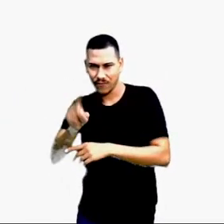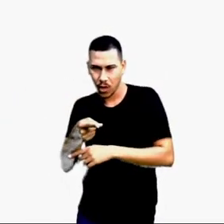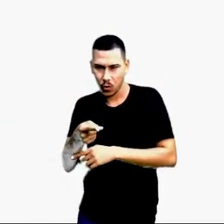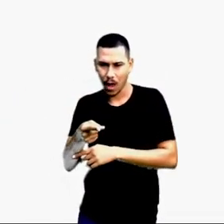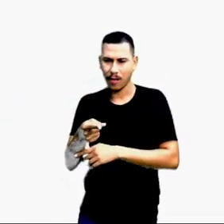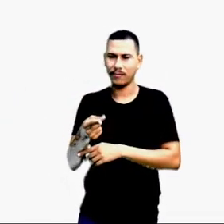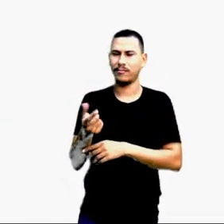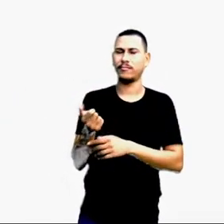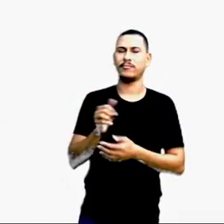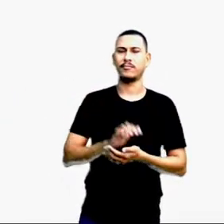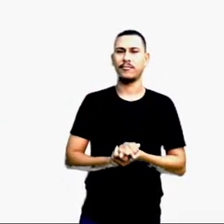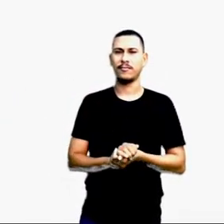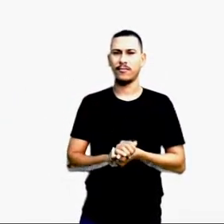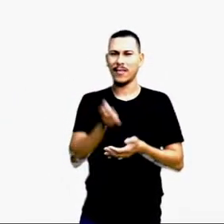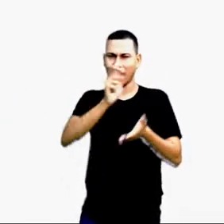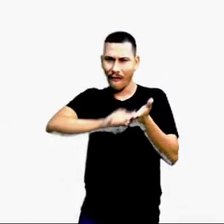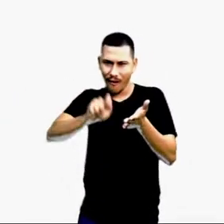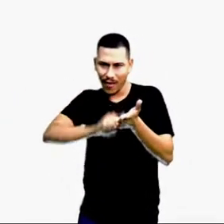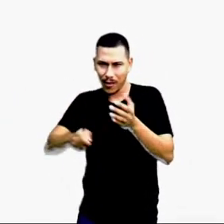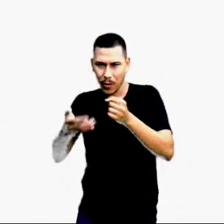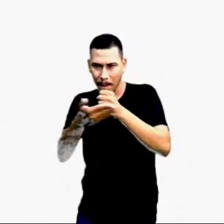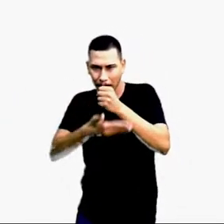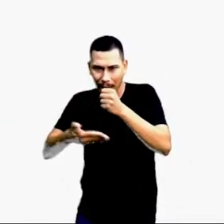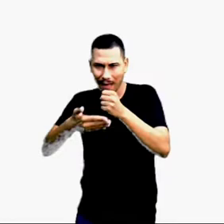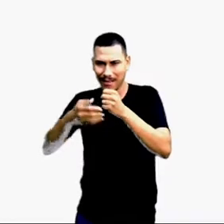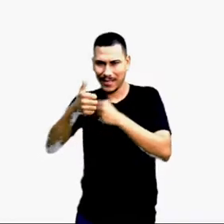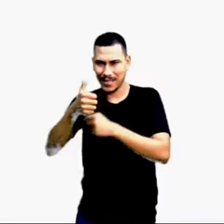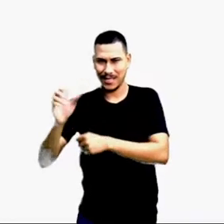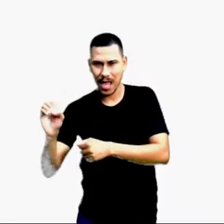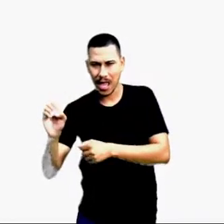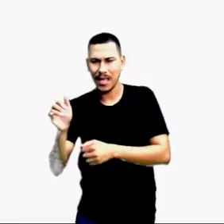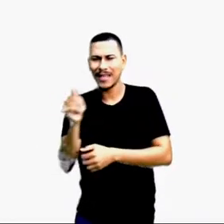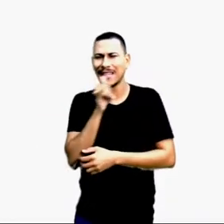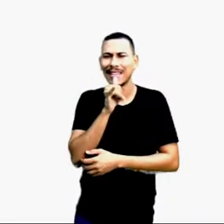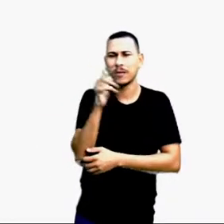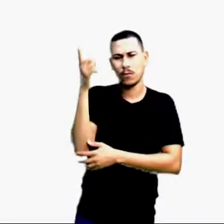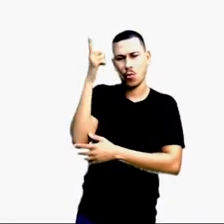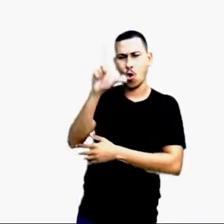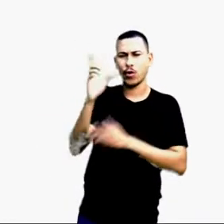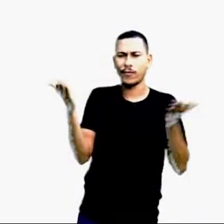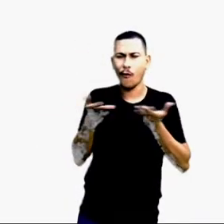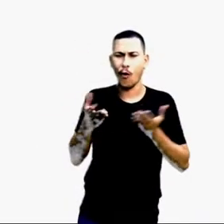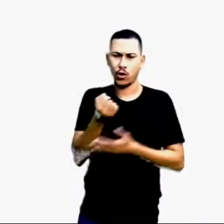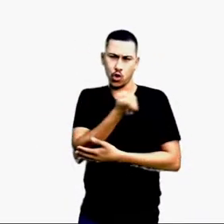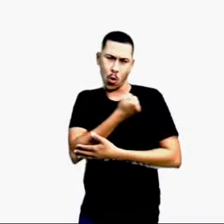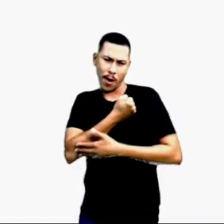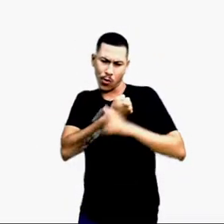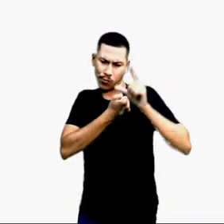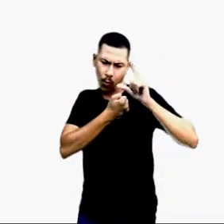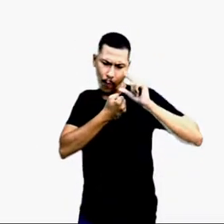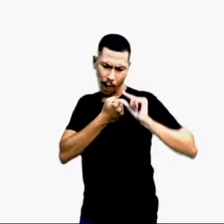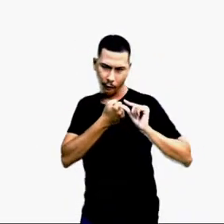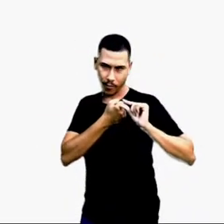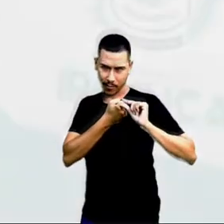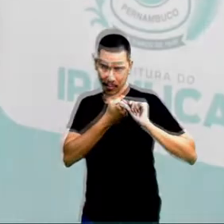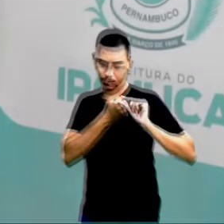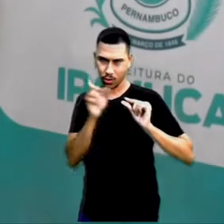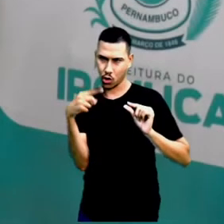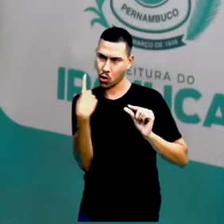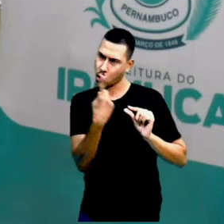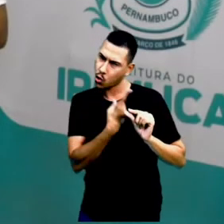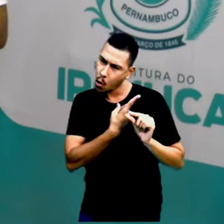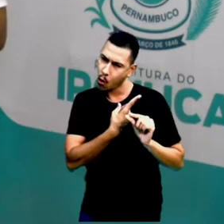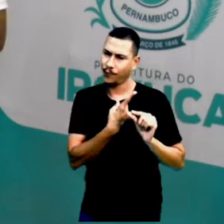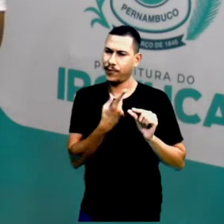na base 10. Agora, o segundo exemplo é um número muito pequeno. O que nós consideramos um